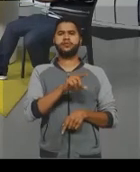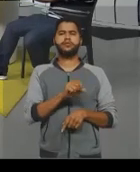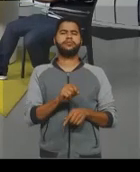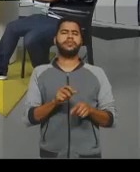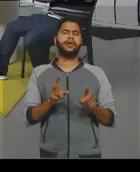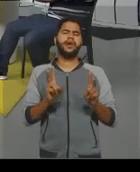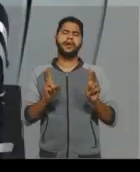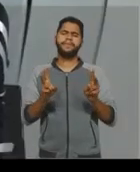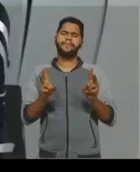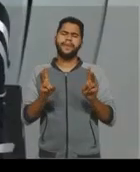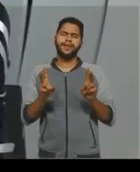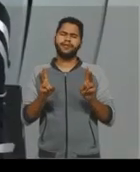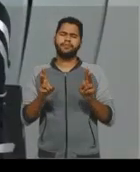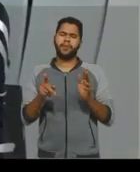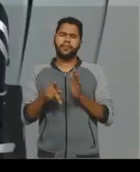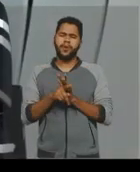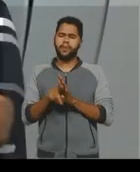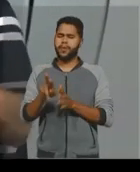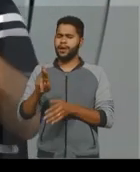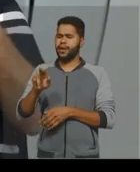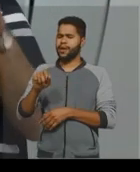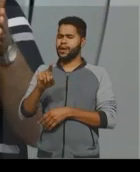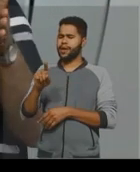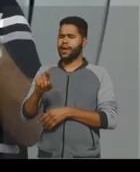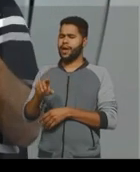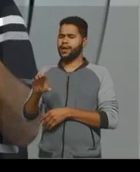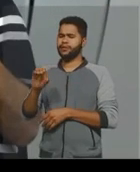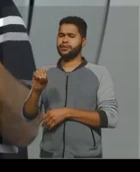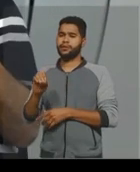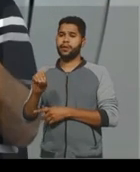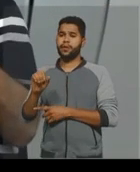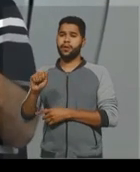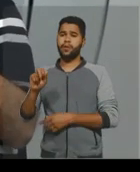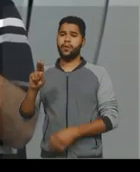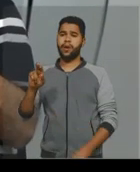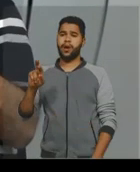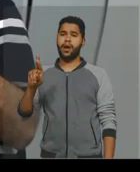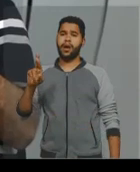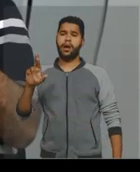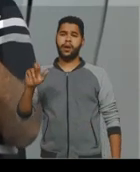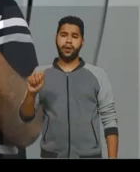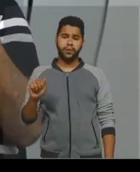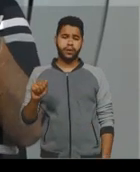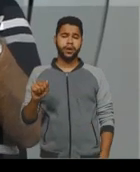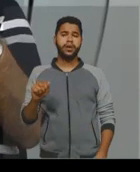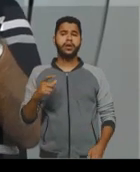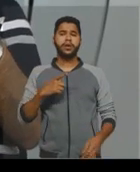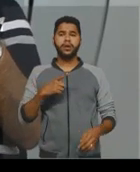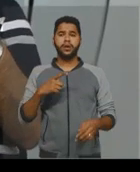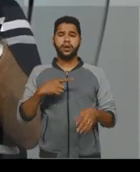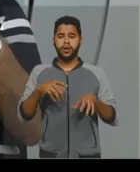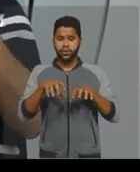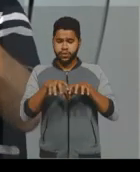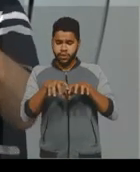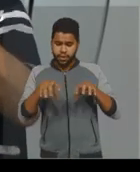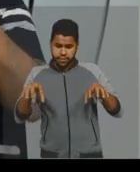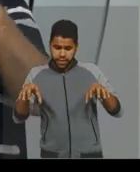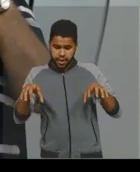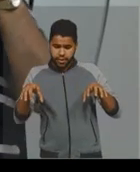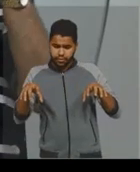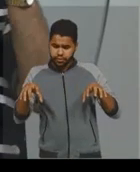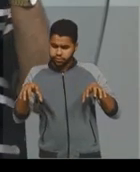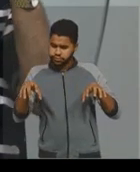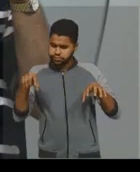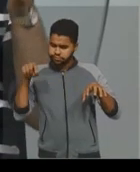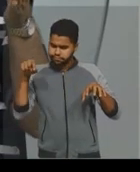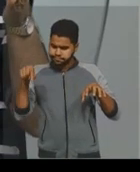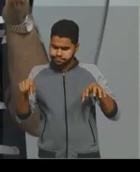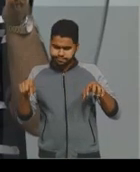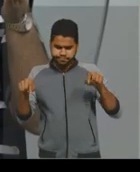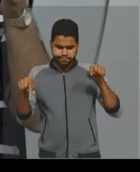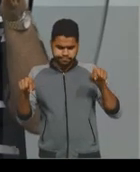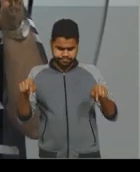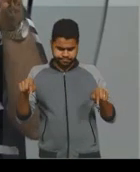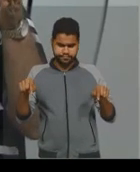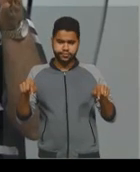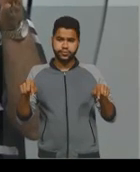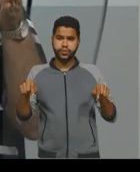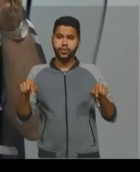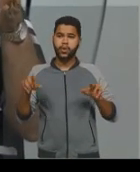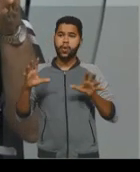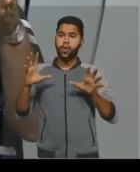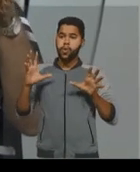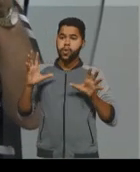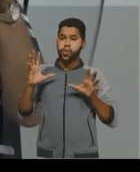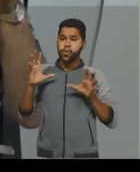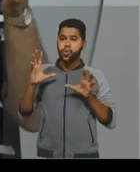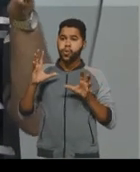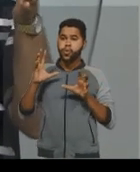razão áurea. Dividir um segmento em média e extrema razão, de novo, é dividir um segmento de tal forma que a medida total